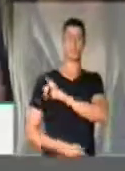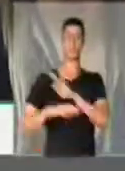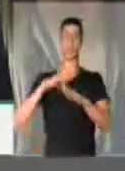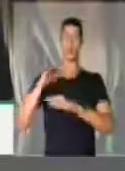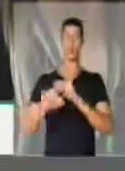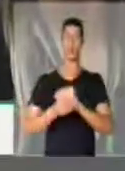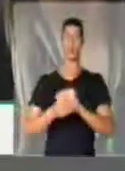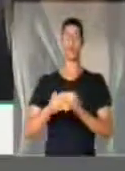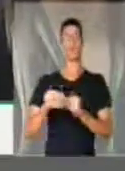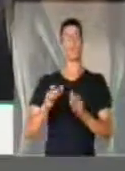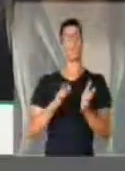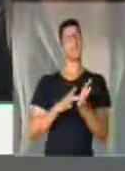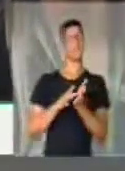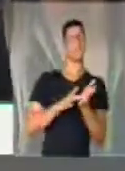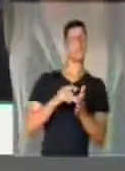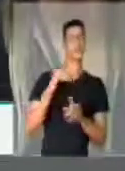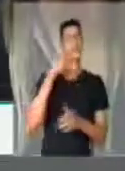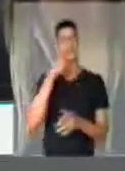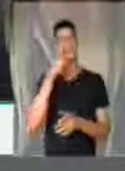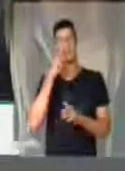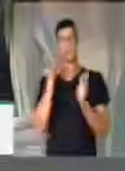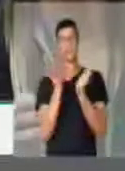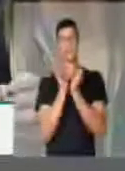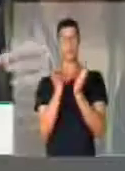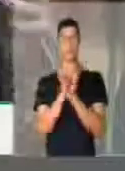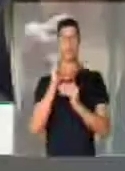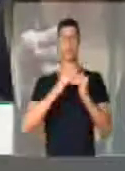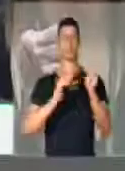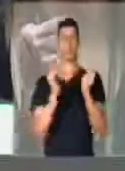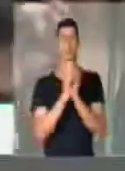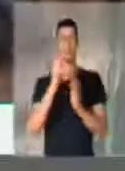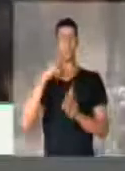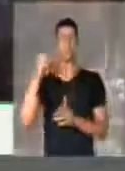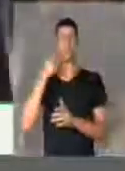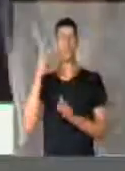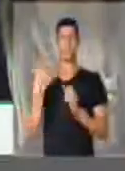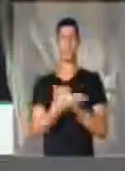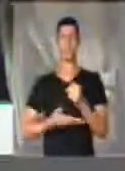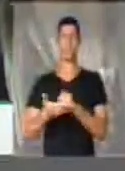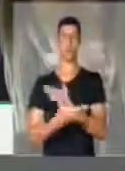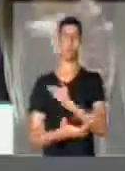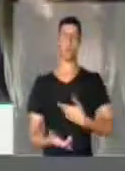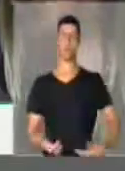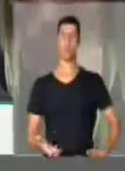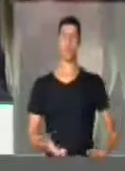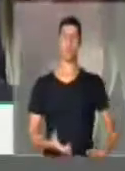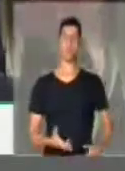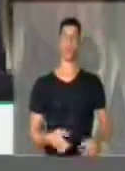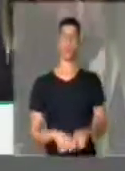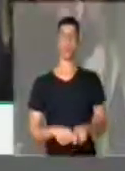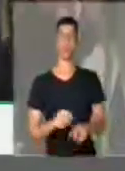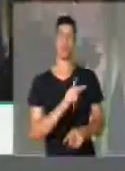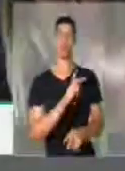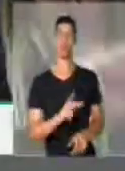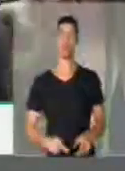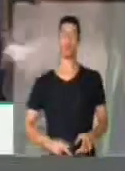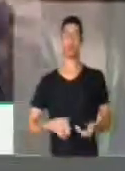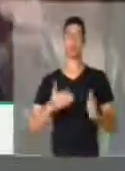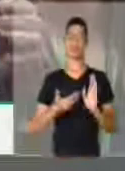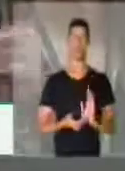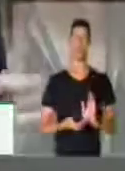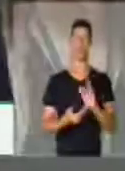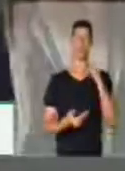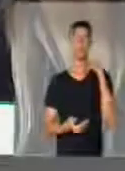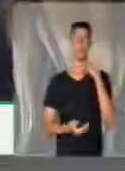aqui a suspeita sobre o conjunto dos parlamentares da base do governo e da presidência da Câmara